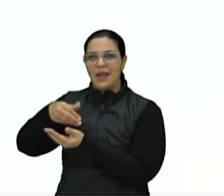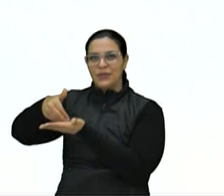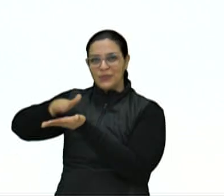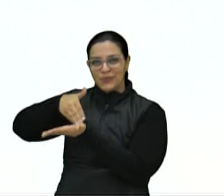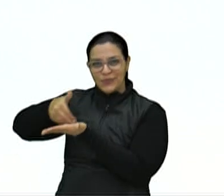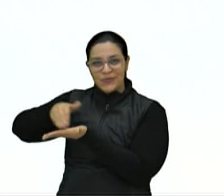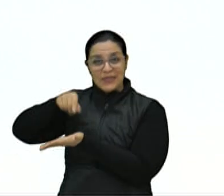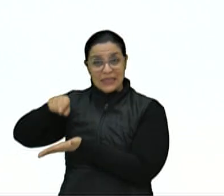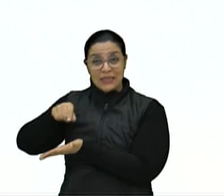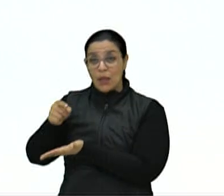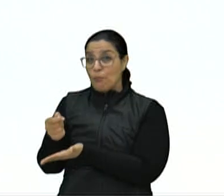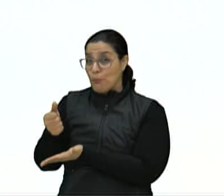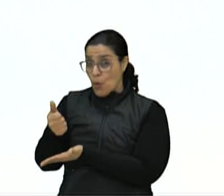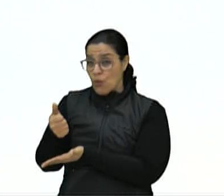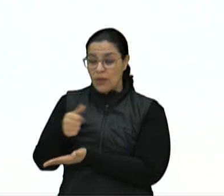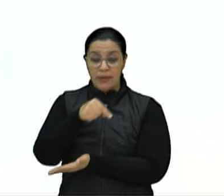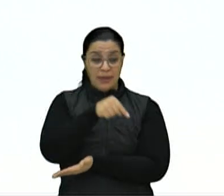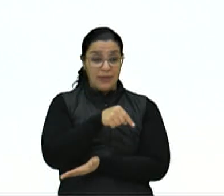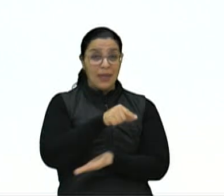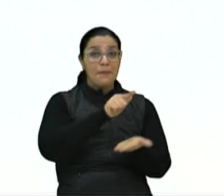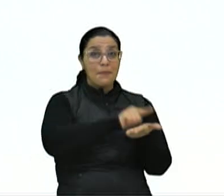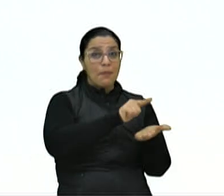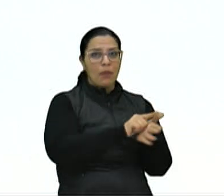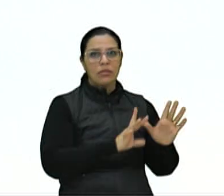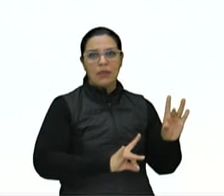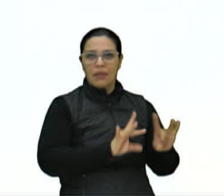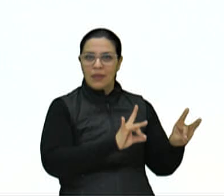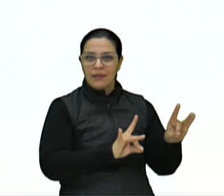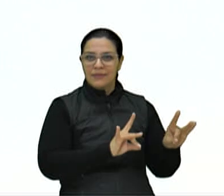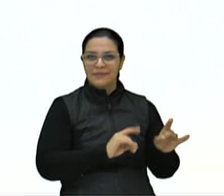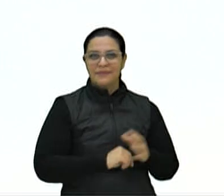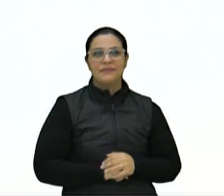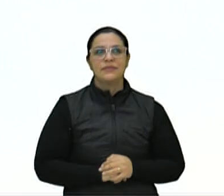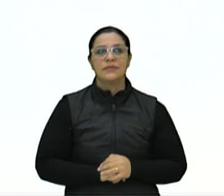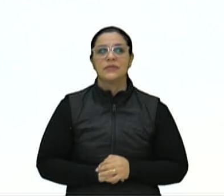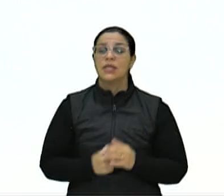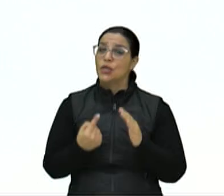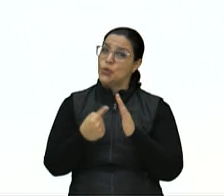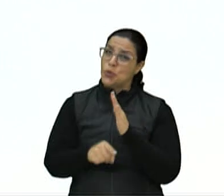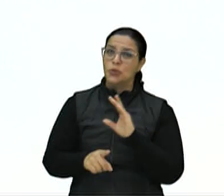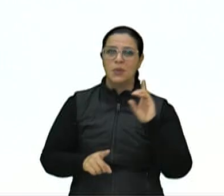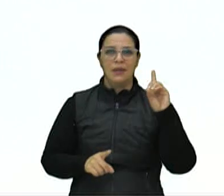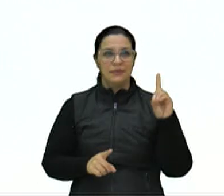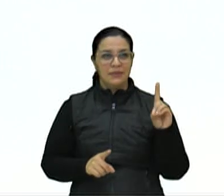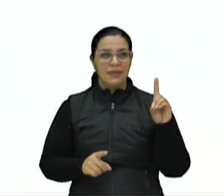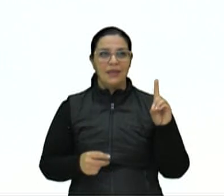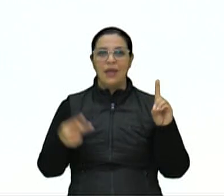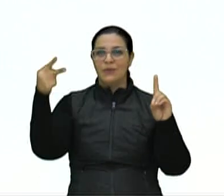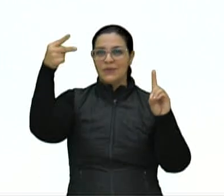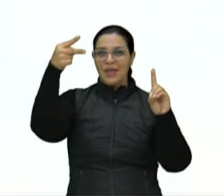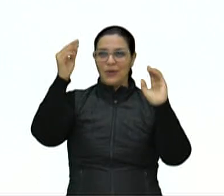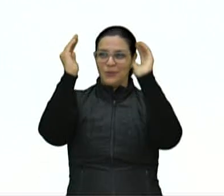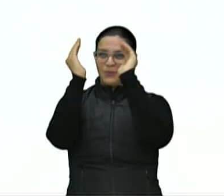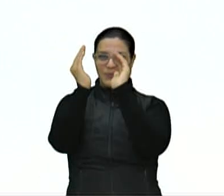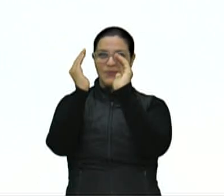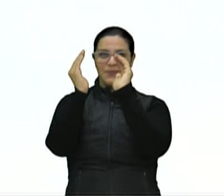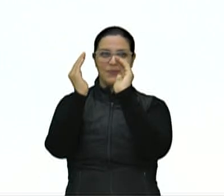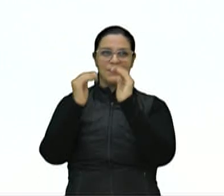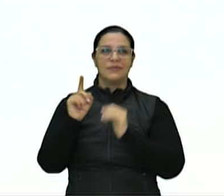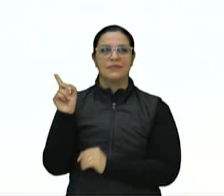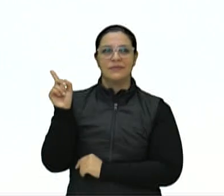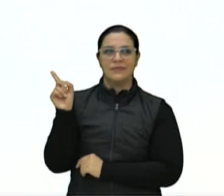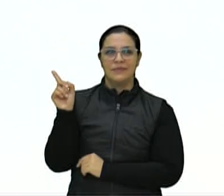de tinta com pouca água e o papel molhado. O último item da primeira coluna, molhado no